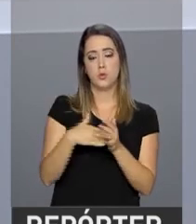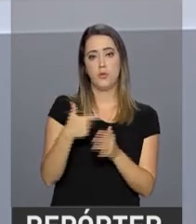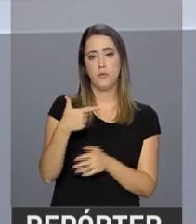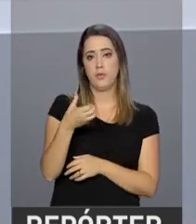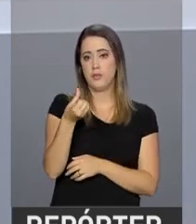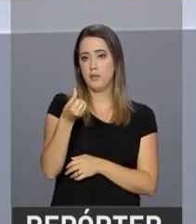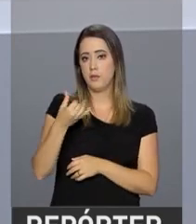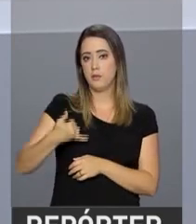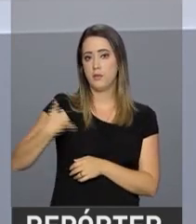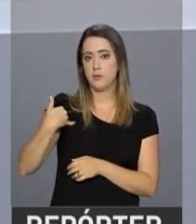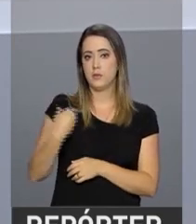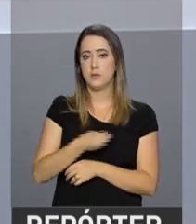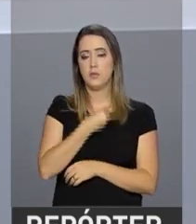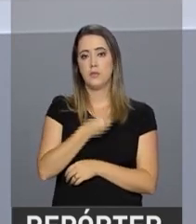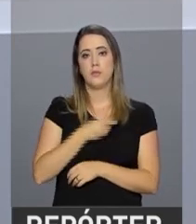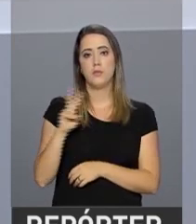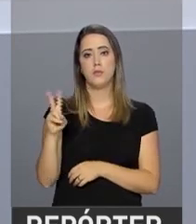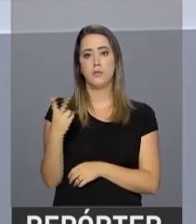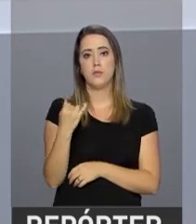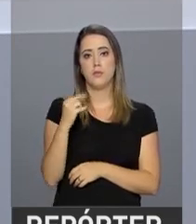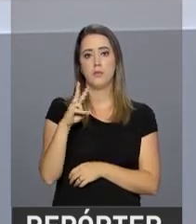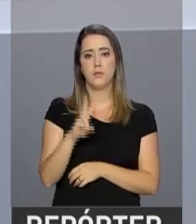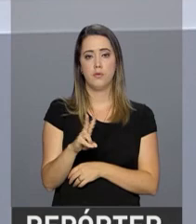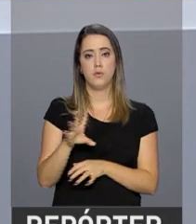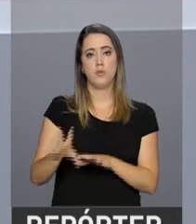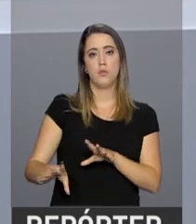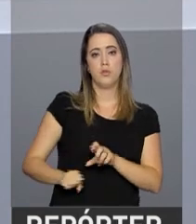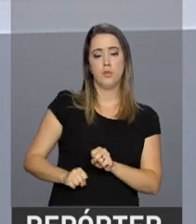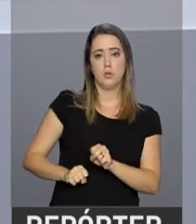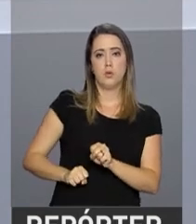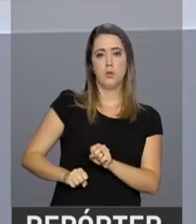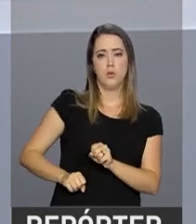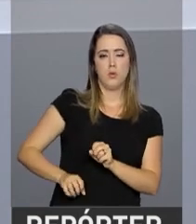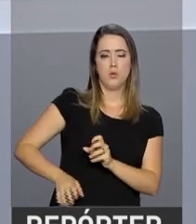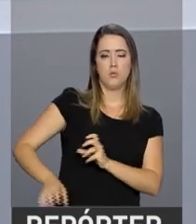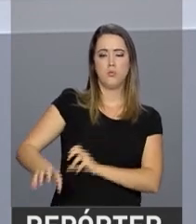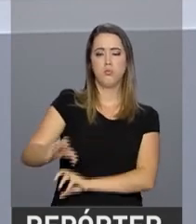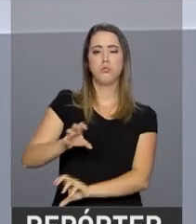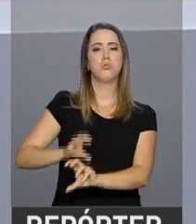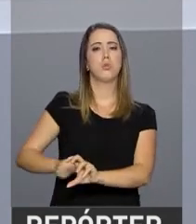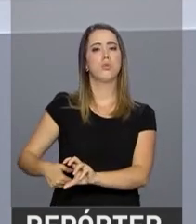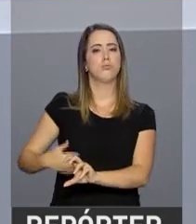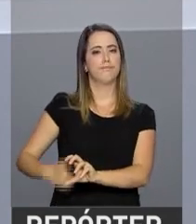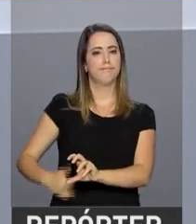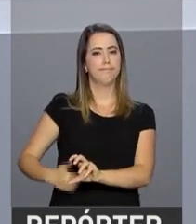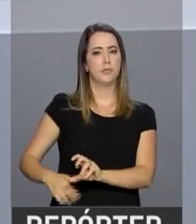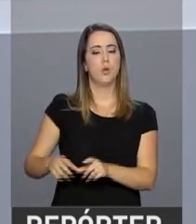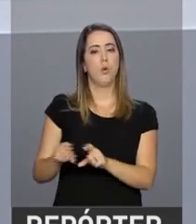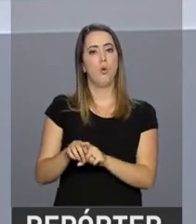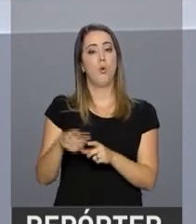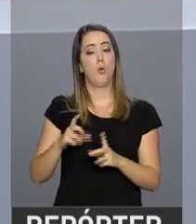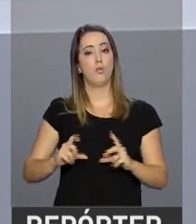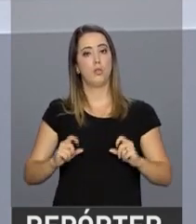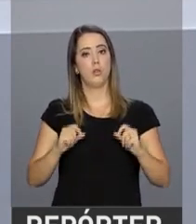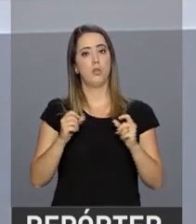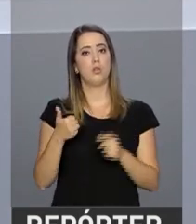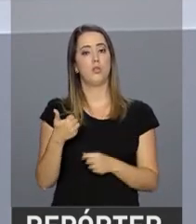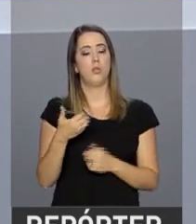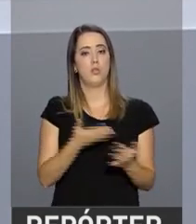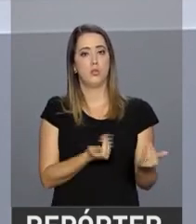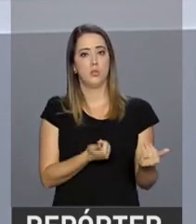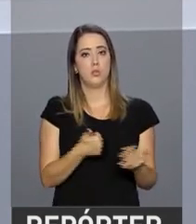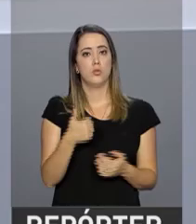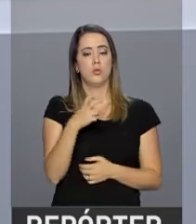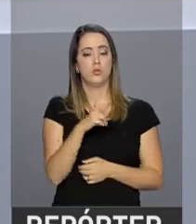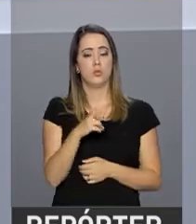26 anos que vivem com hiv transplantados oncológicos e jovens que chegaram aos 15 anos e ainda não completaram